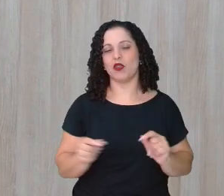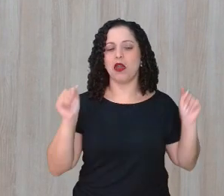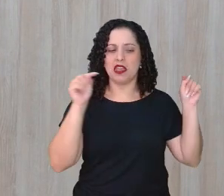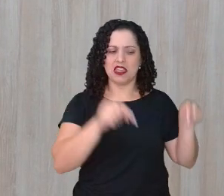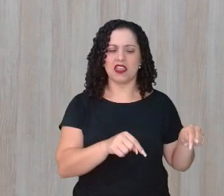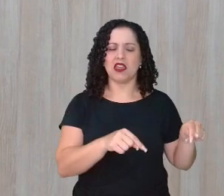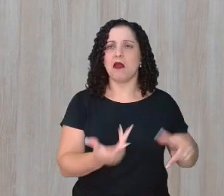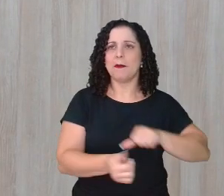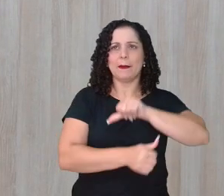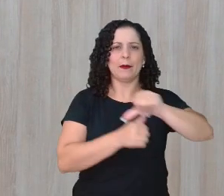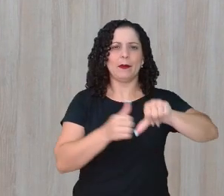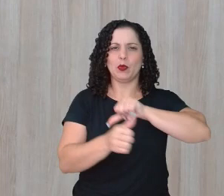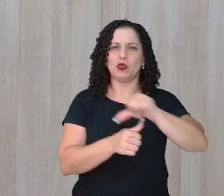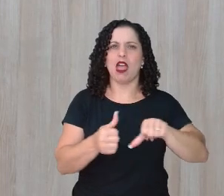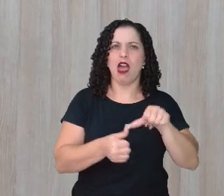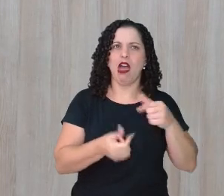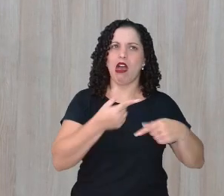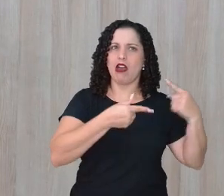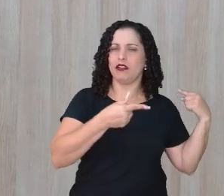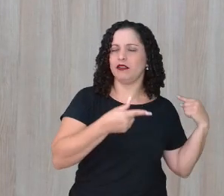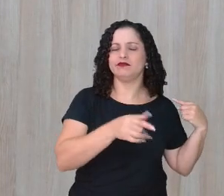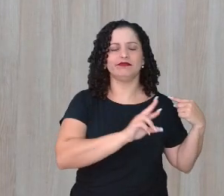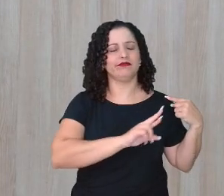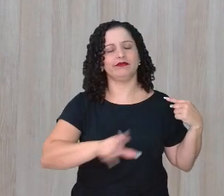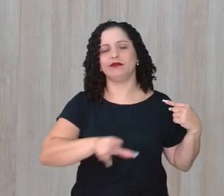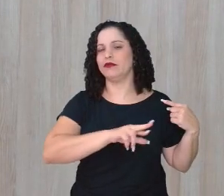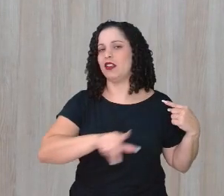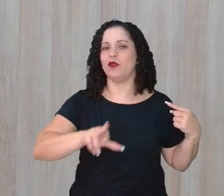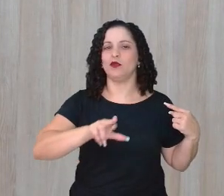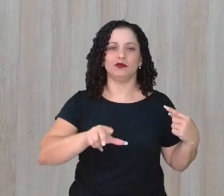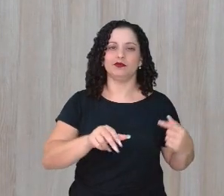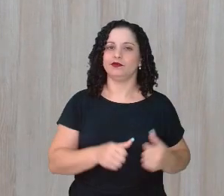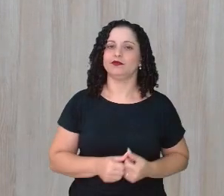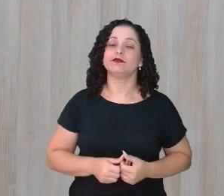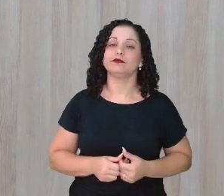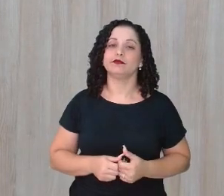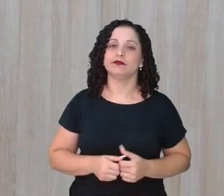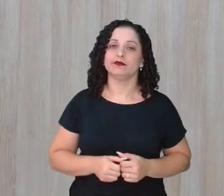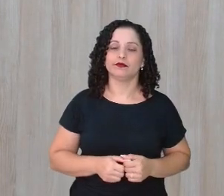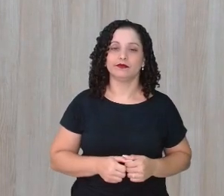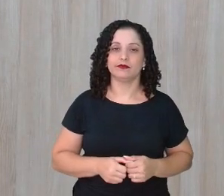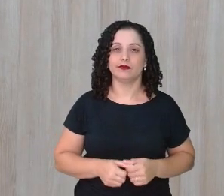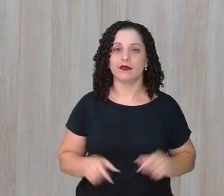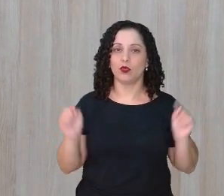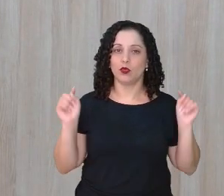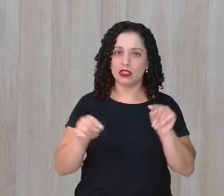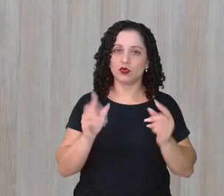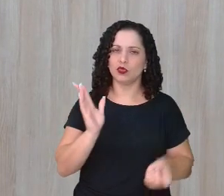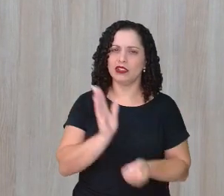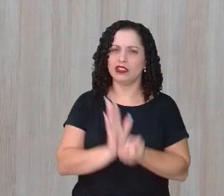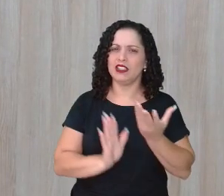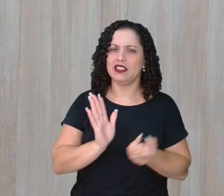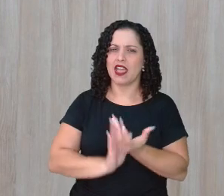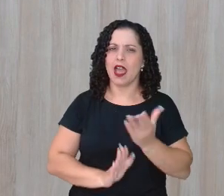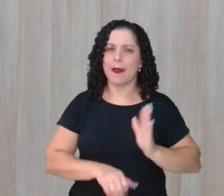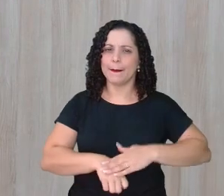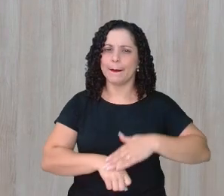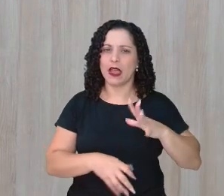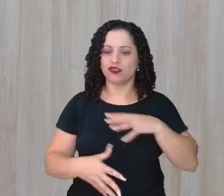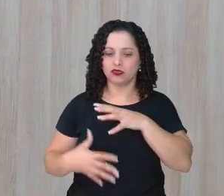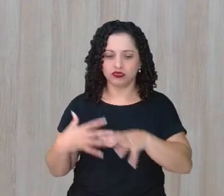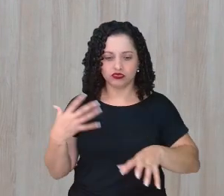não mudou muita coisa do que era no período da monarquia. Então, isso criou mais